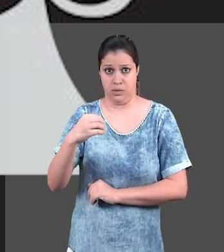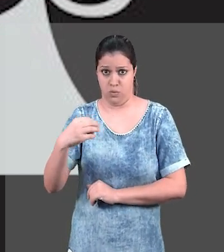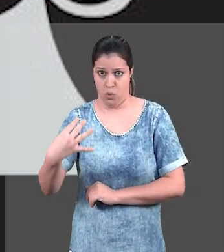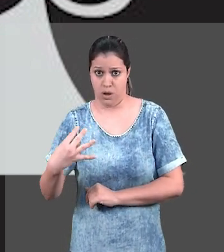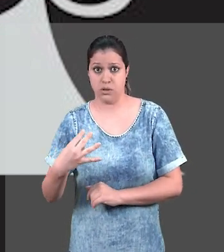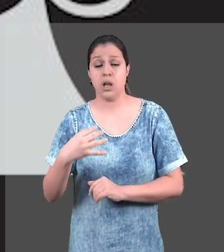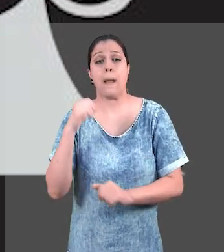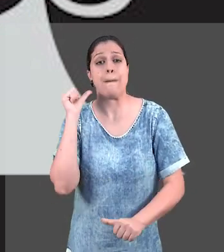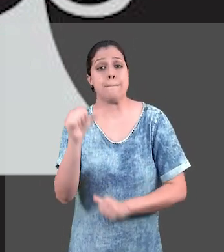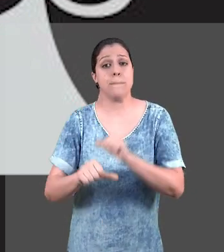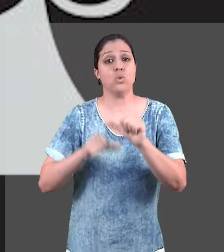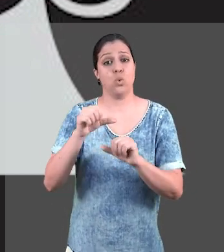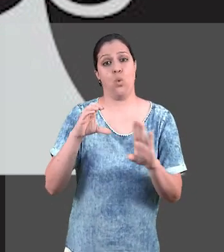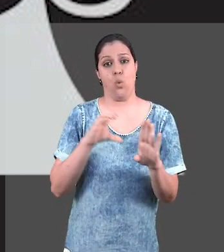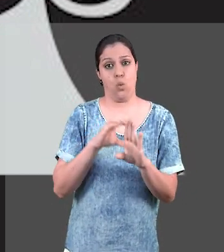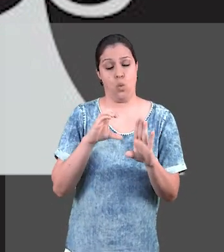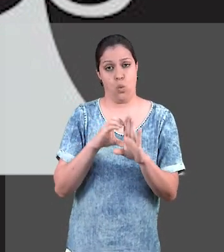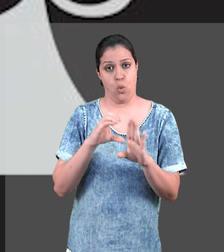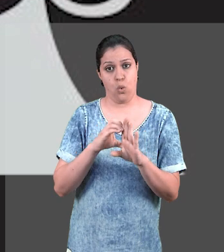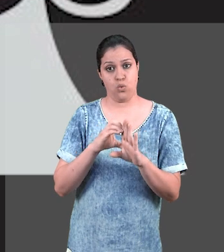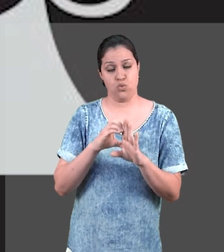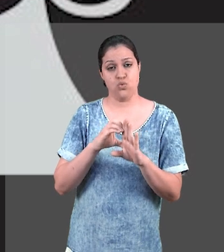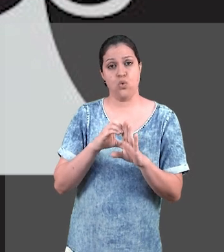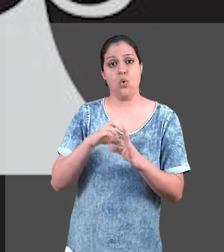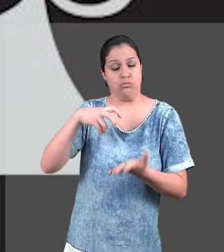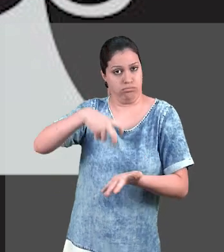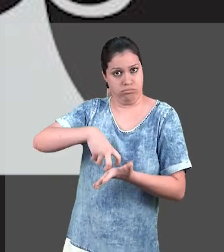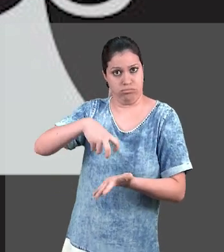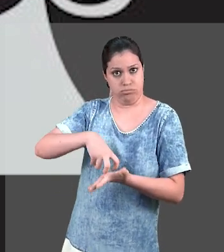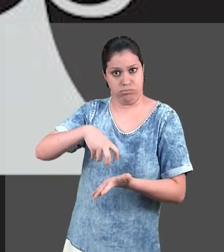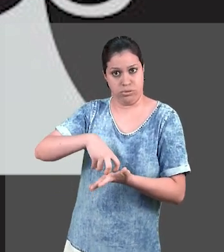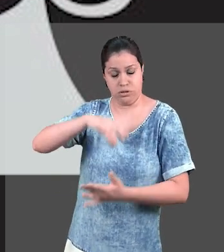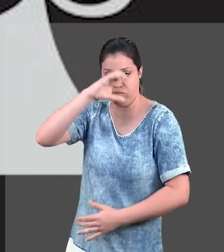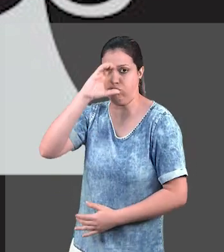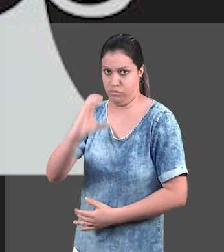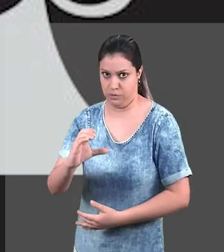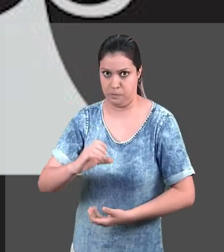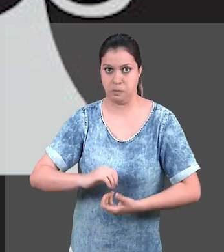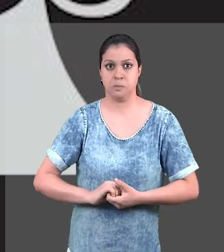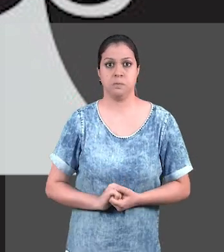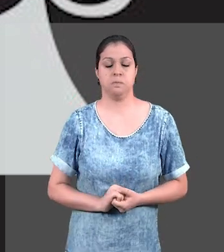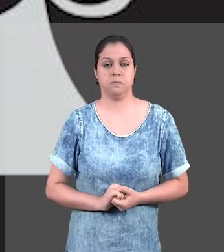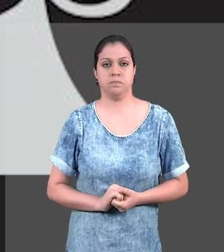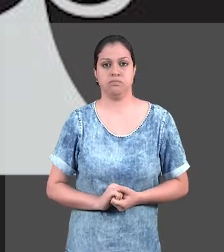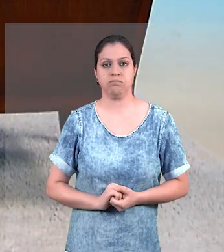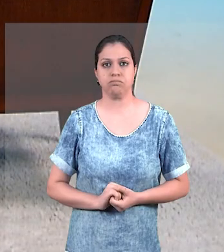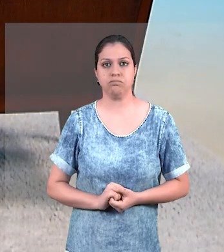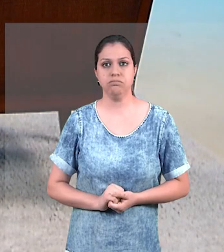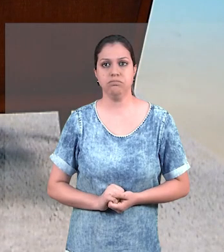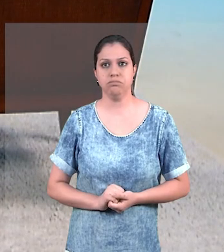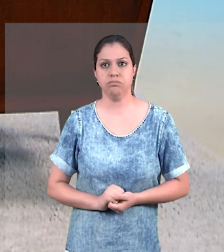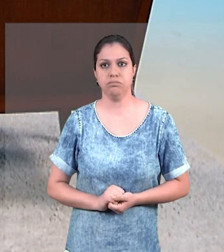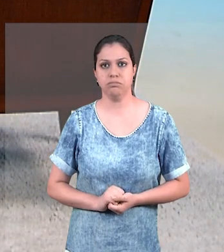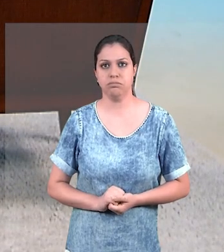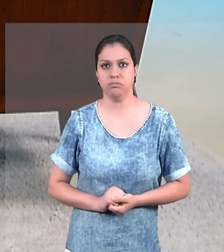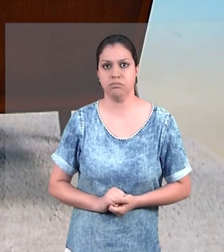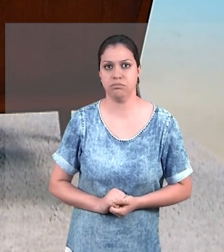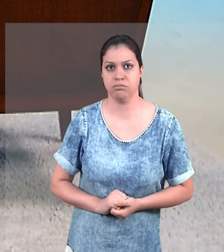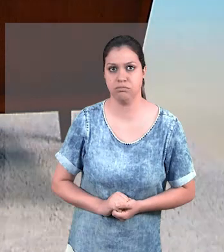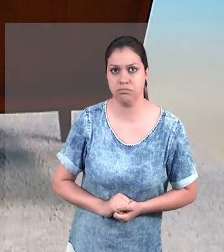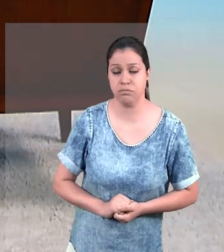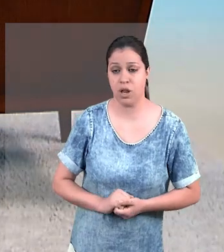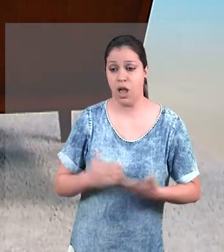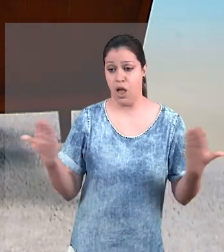Penal. Bom, a gente acabou de